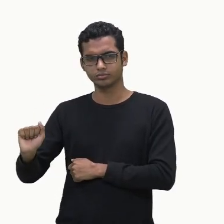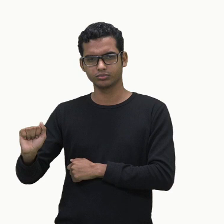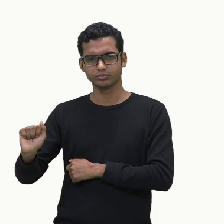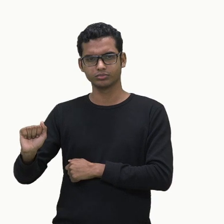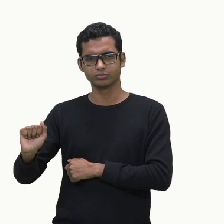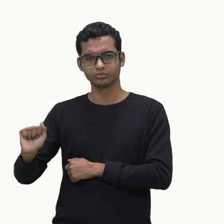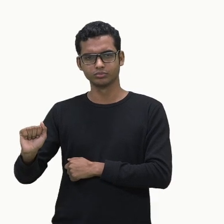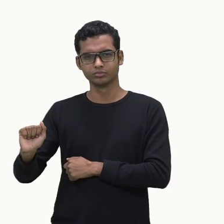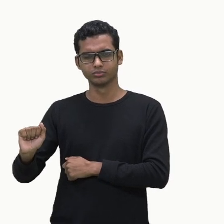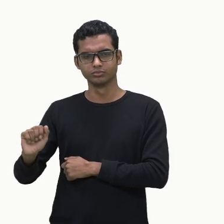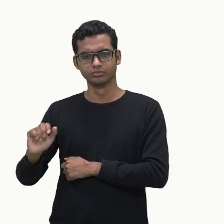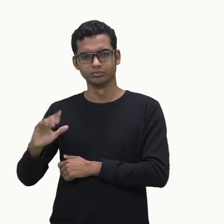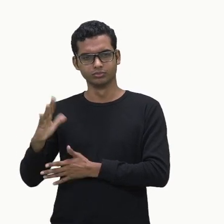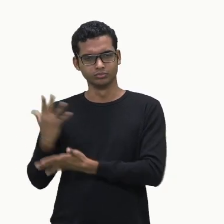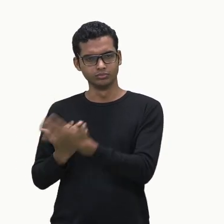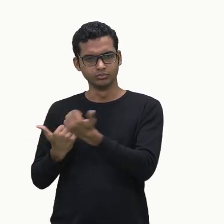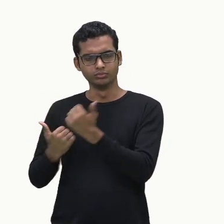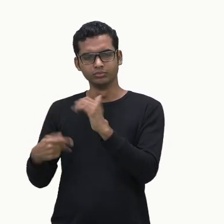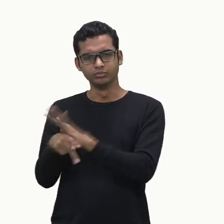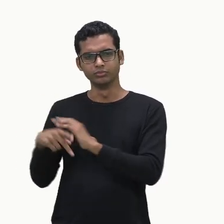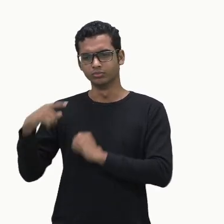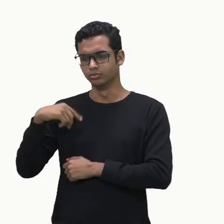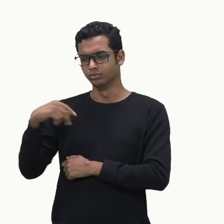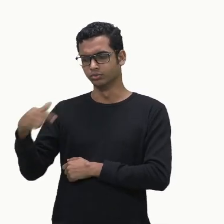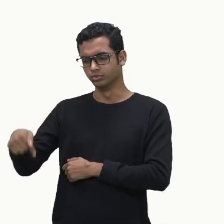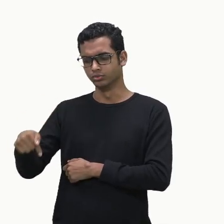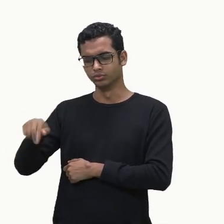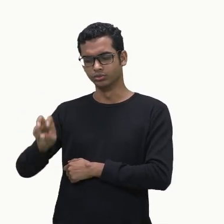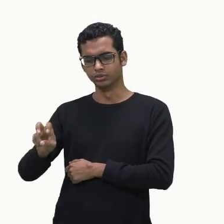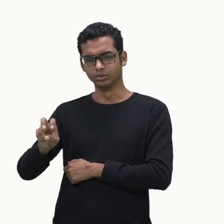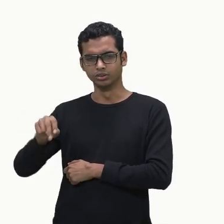75π igual a π